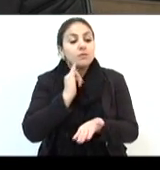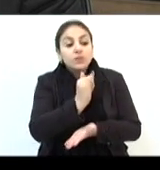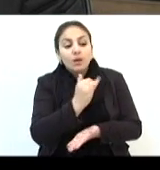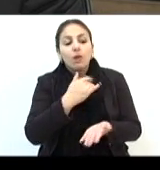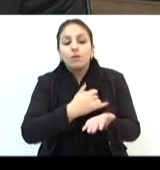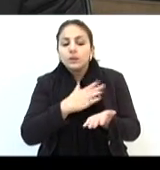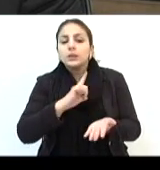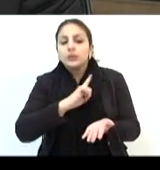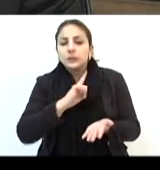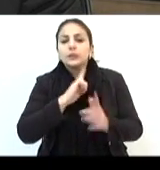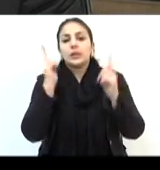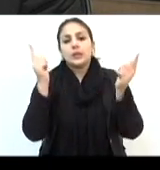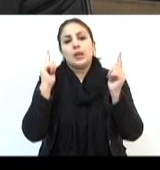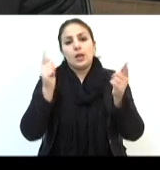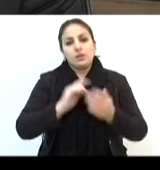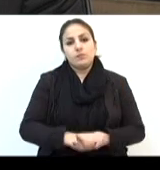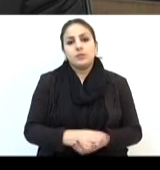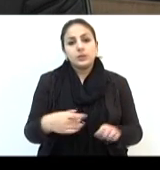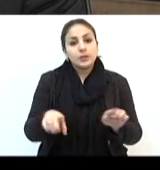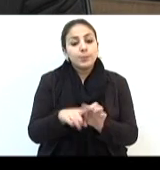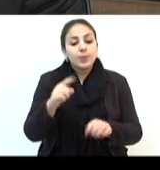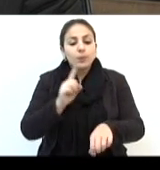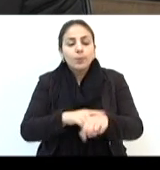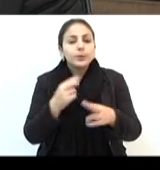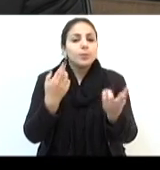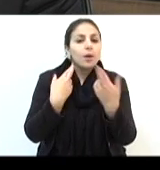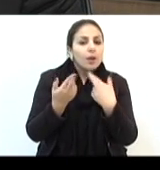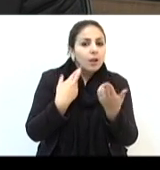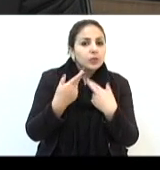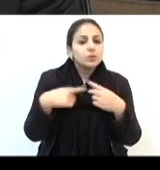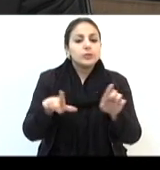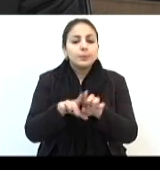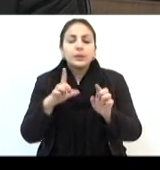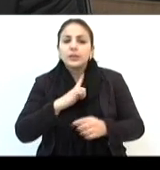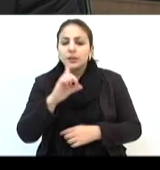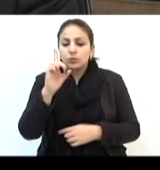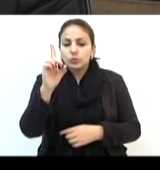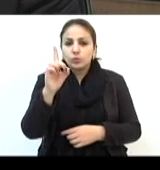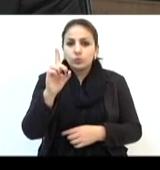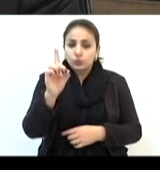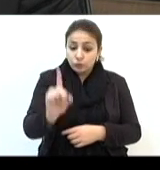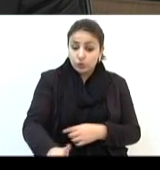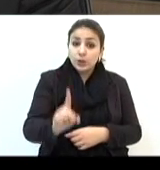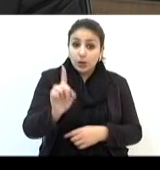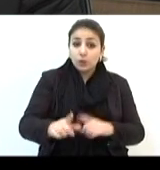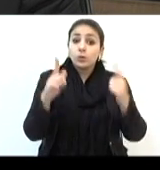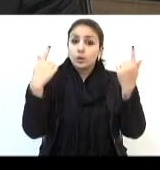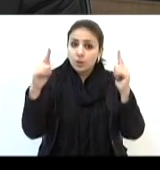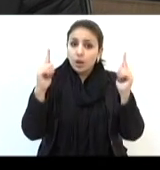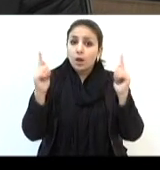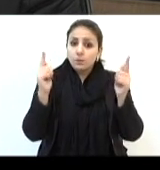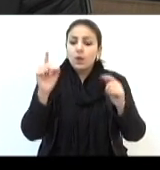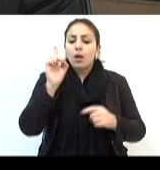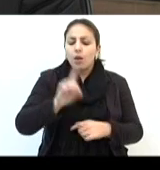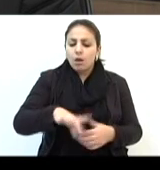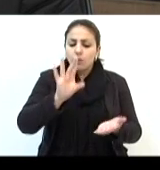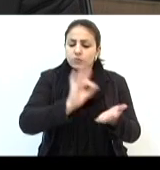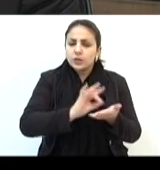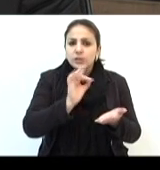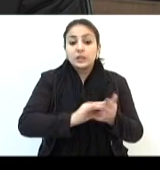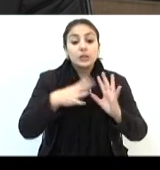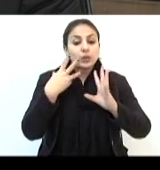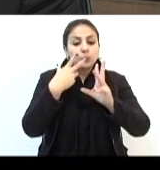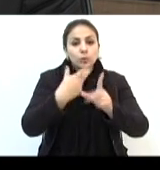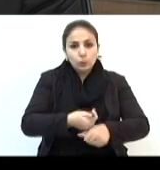de desequilíbrio em alguma relação e, levando em consideração que o direito de greve é um direito constitucional assegurado a